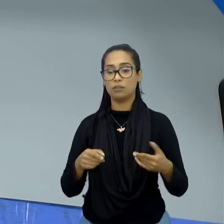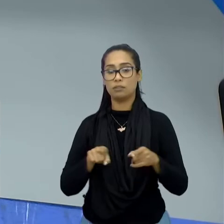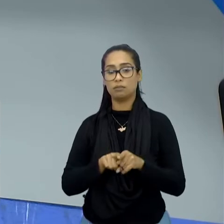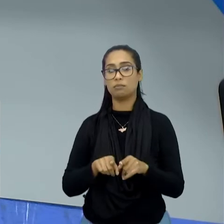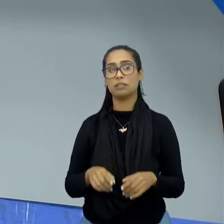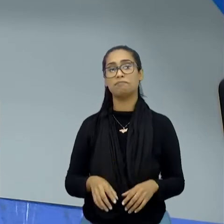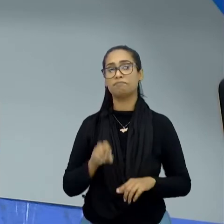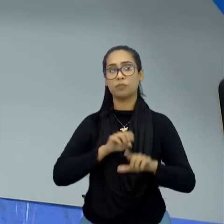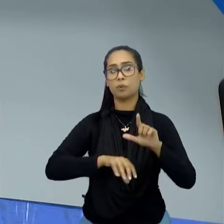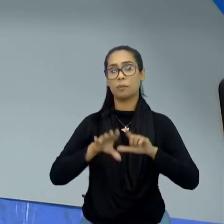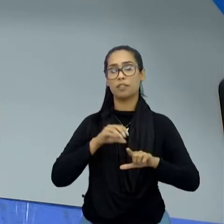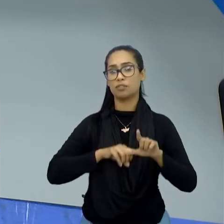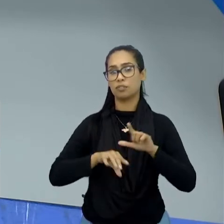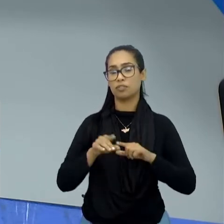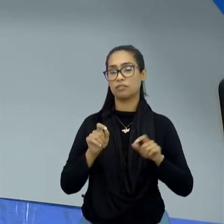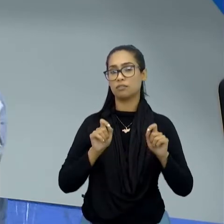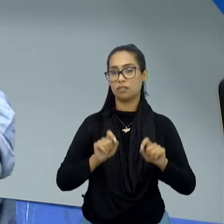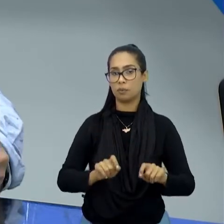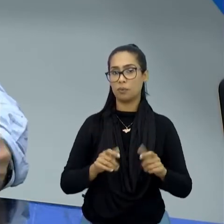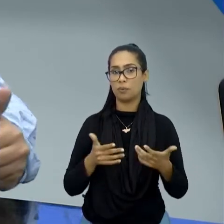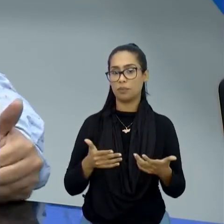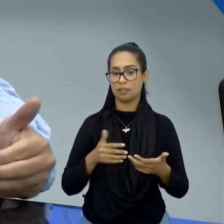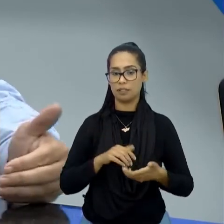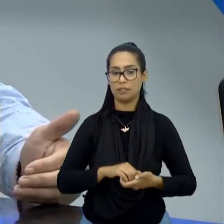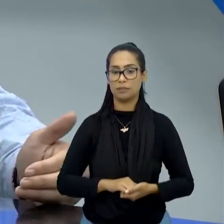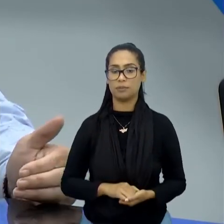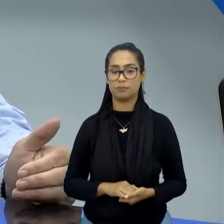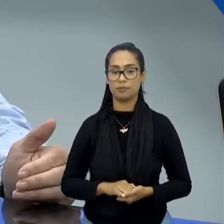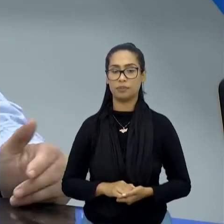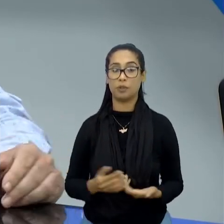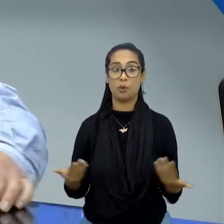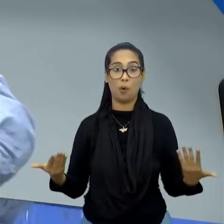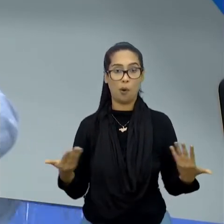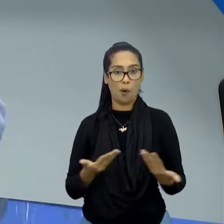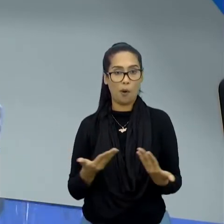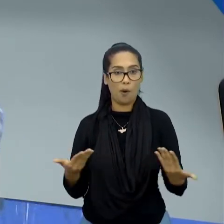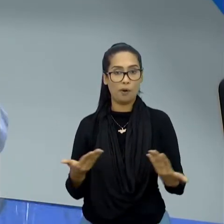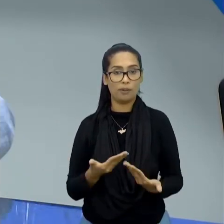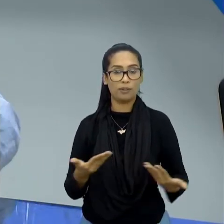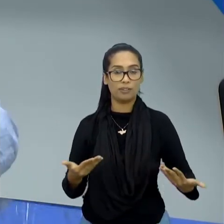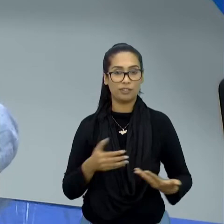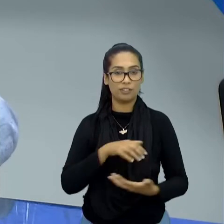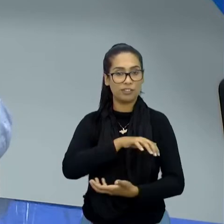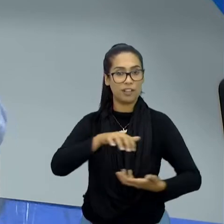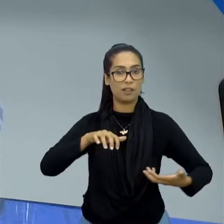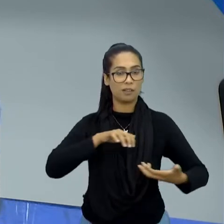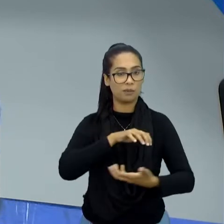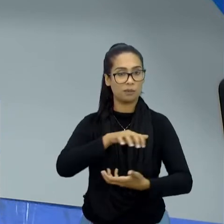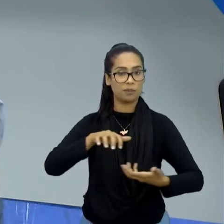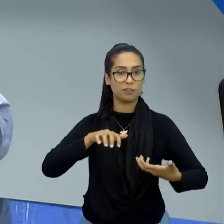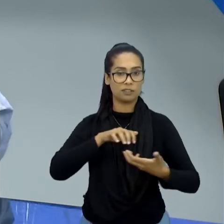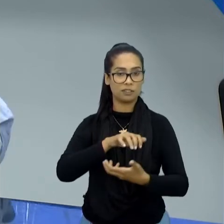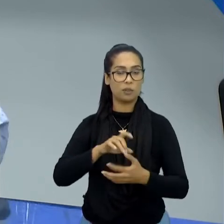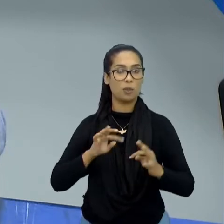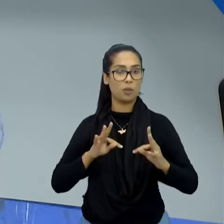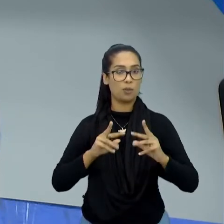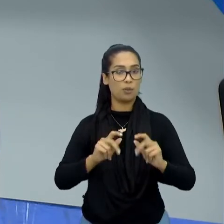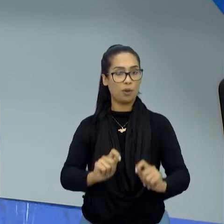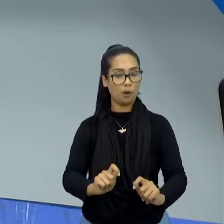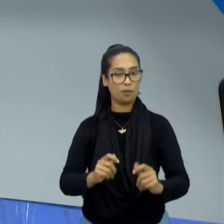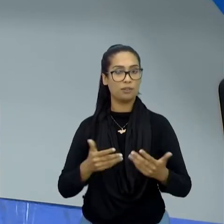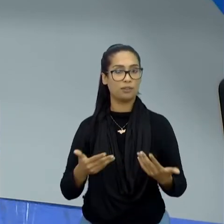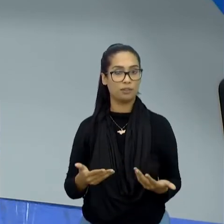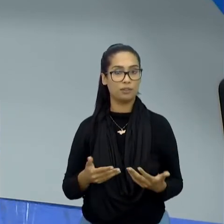tomando revolução do ponto de vista contemporâneo, todas elas foram